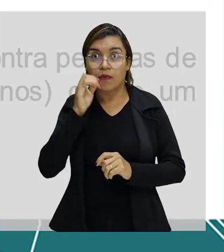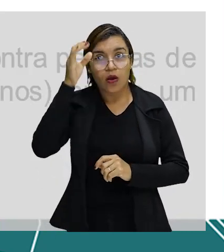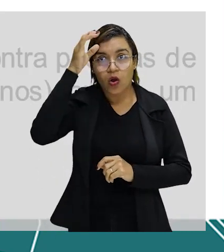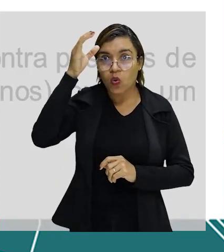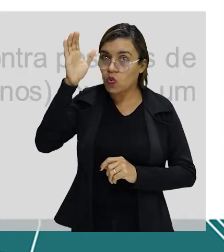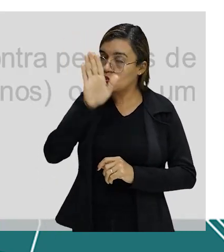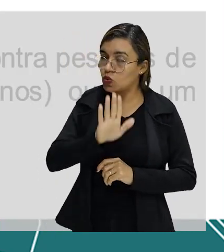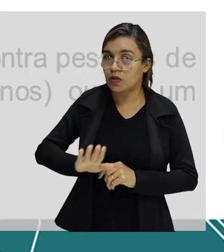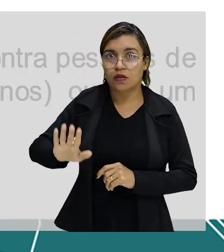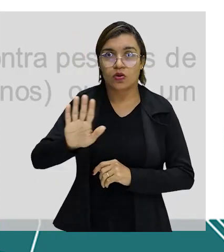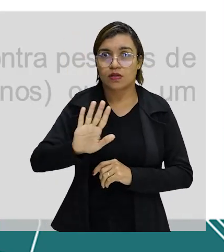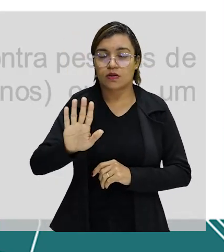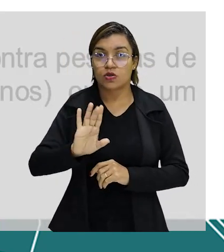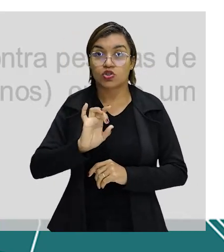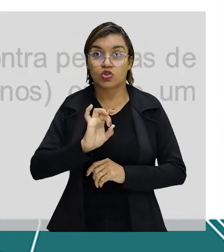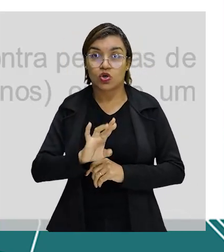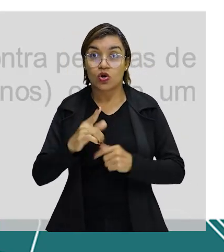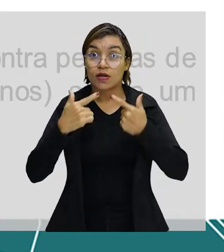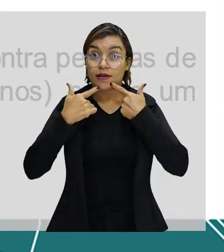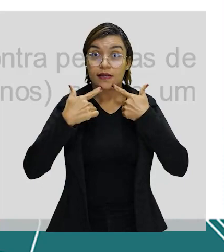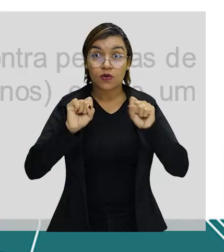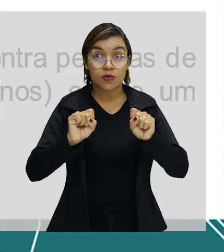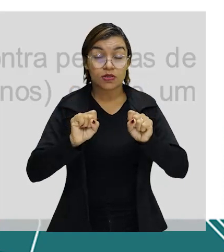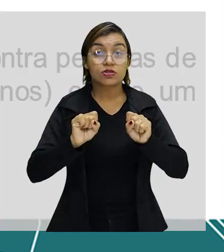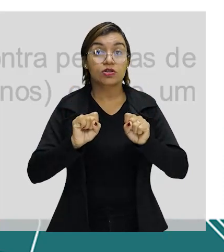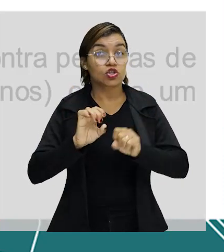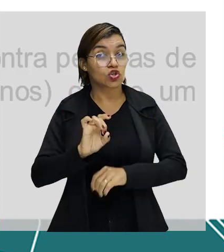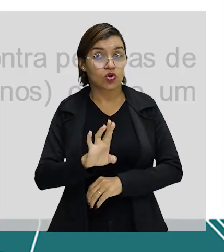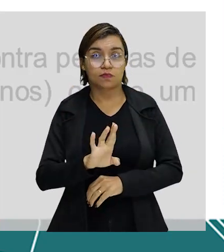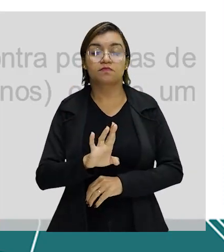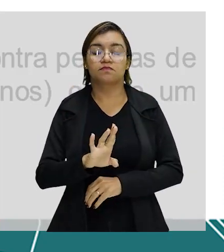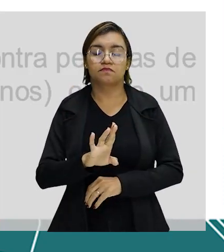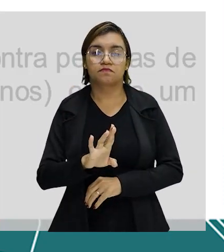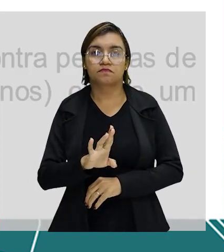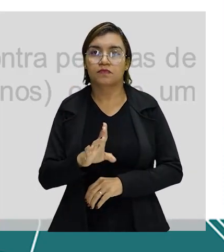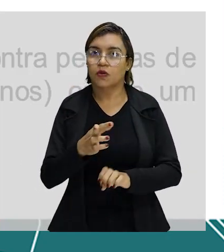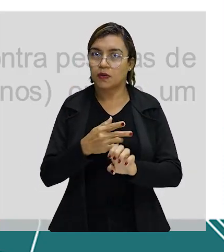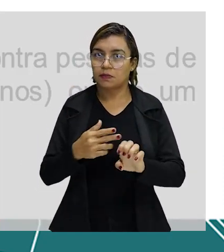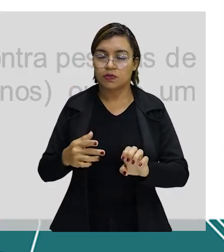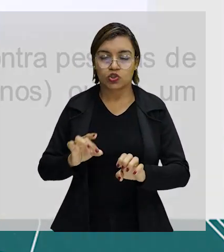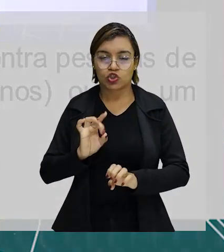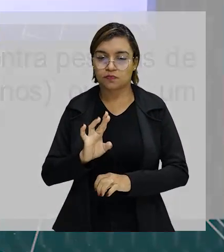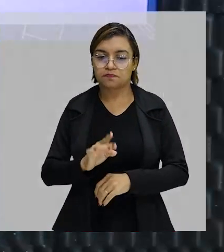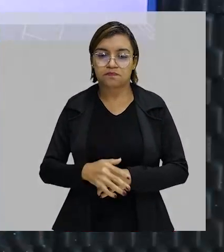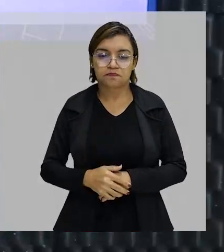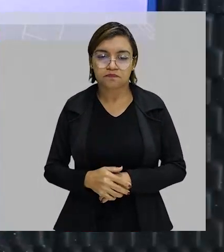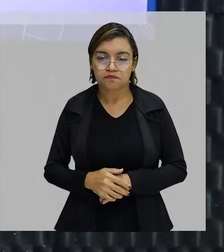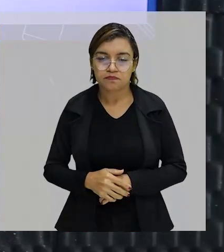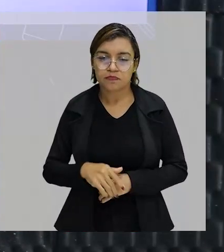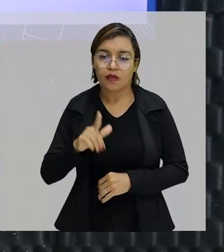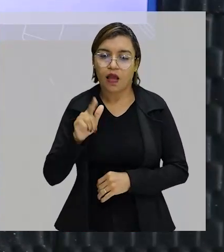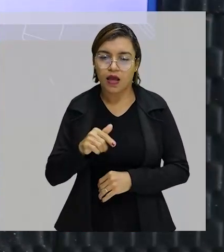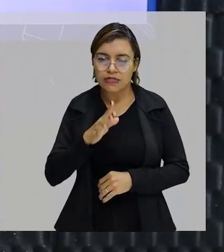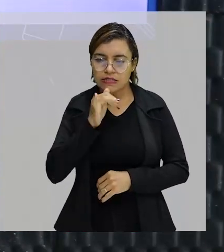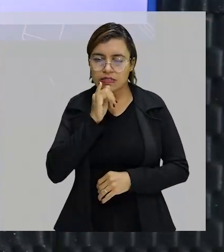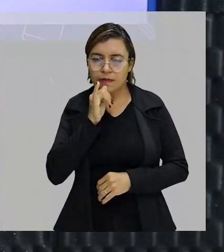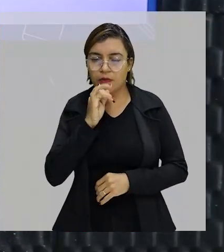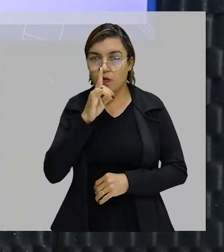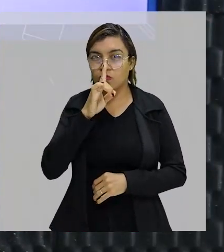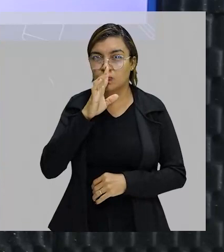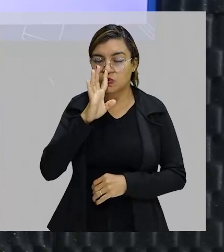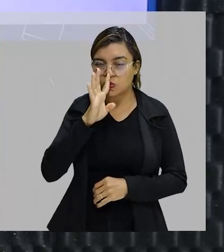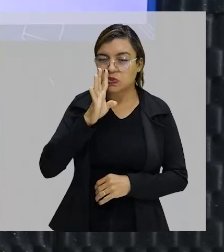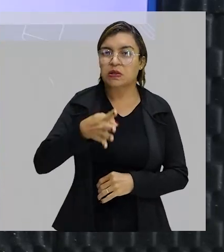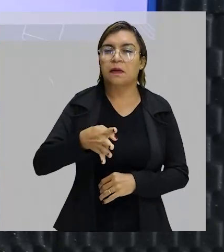todo, mas é a questão linguística só, tá? Esse elemento somente. Trata-se de um julgamento